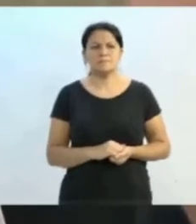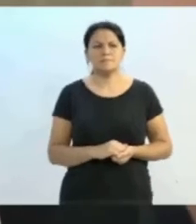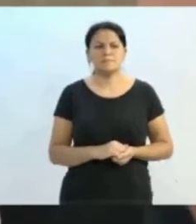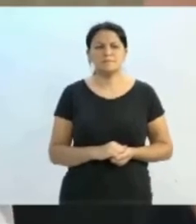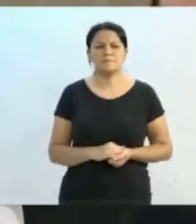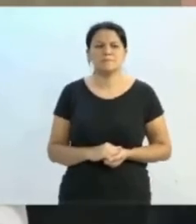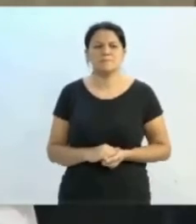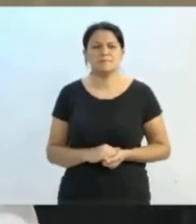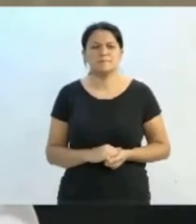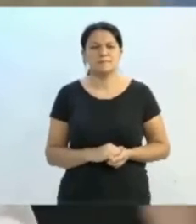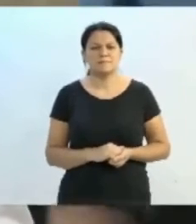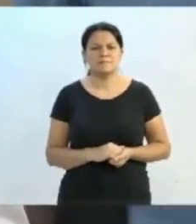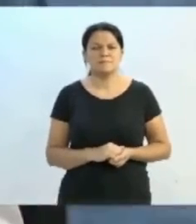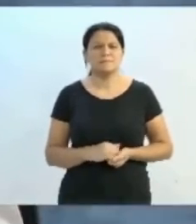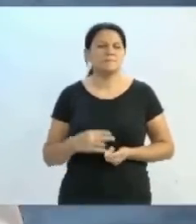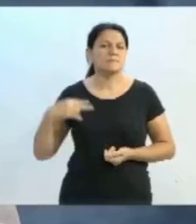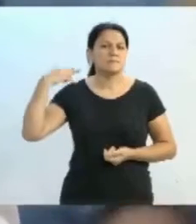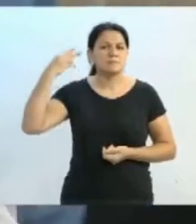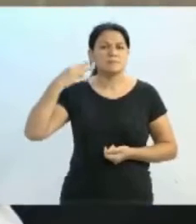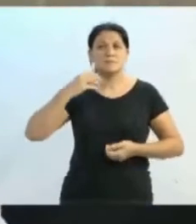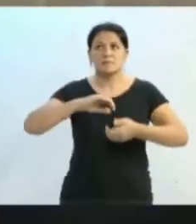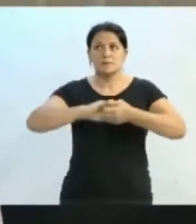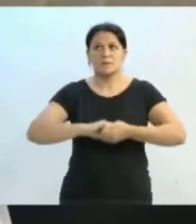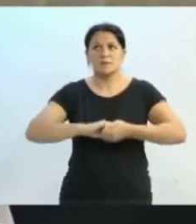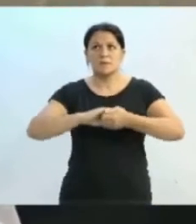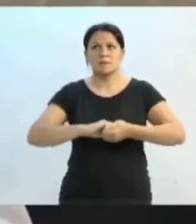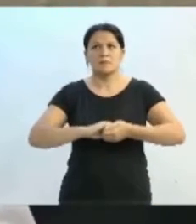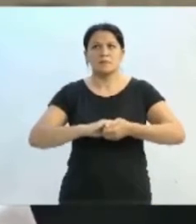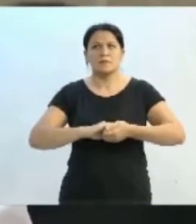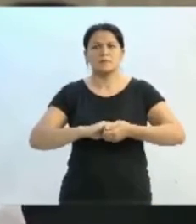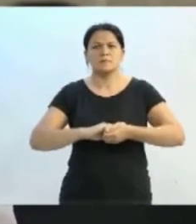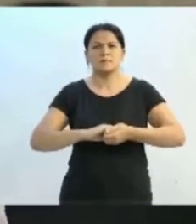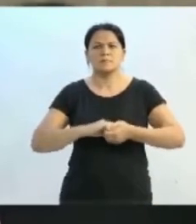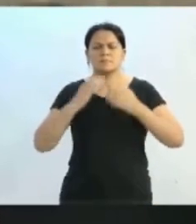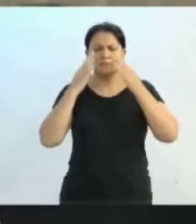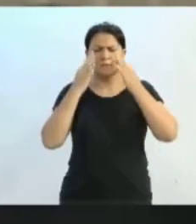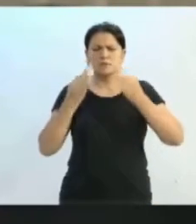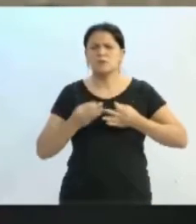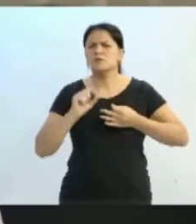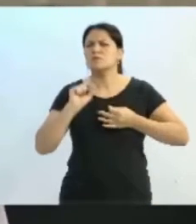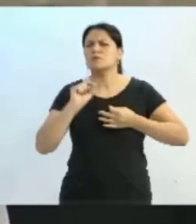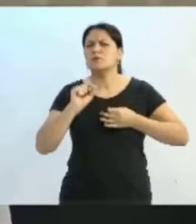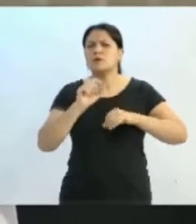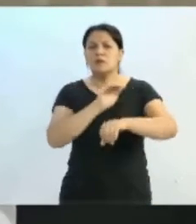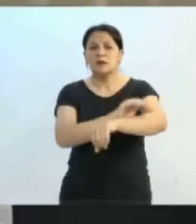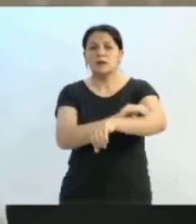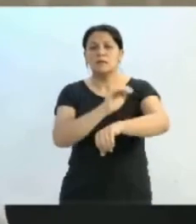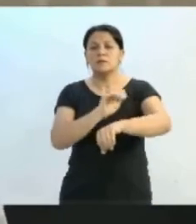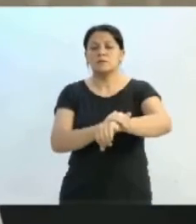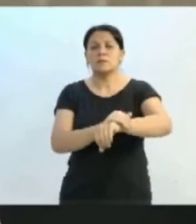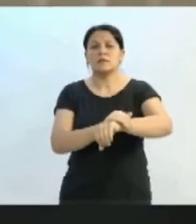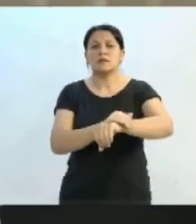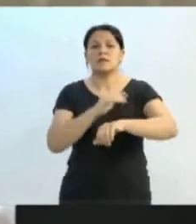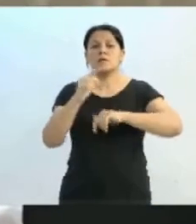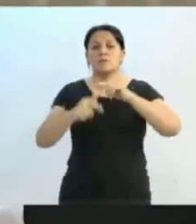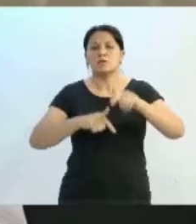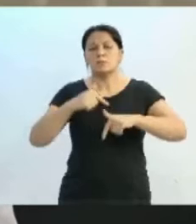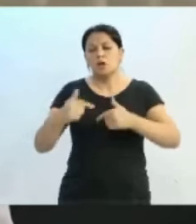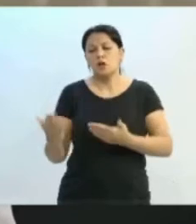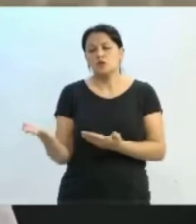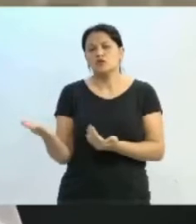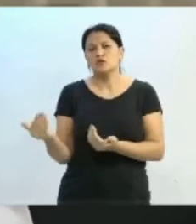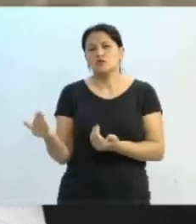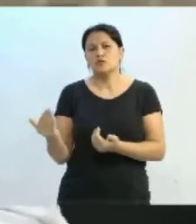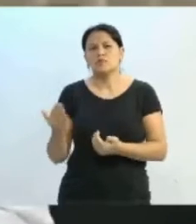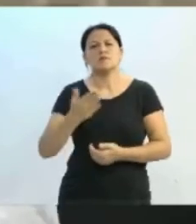vereadora parabéns e ao que me chama muita atenção na Assembleia é o trabalho que ela faz com jovens é um algo impressionante né e eu